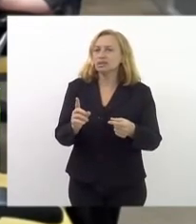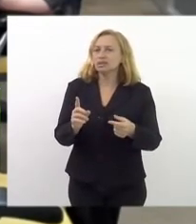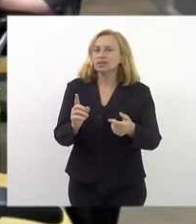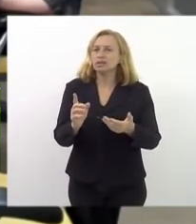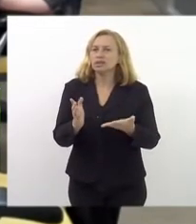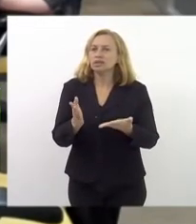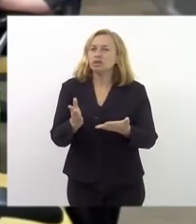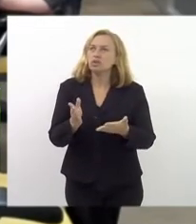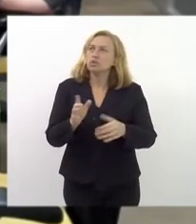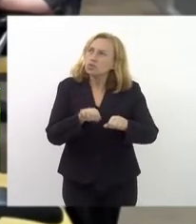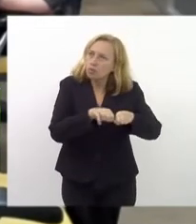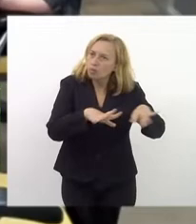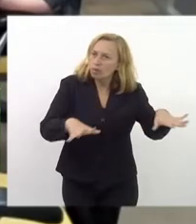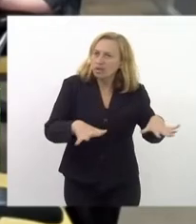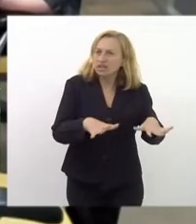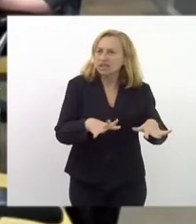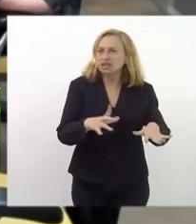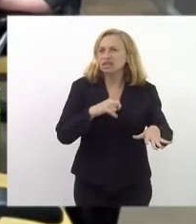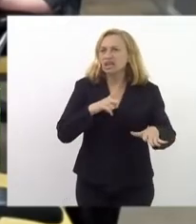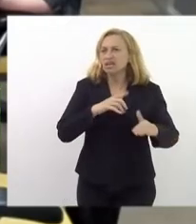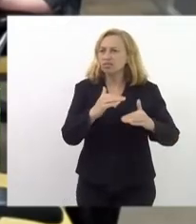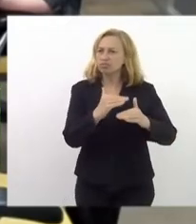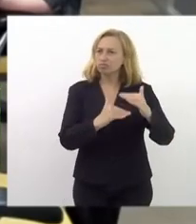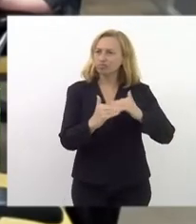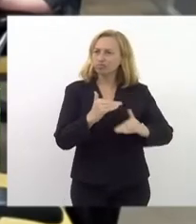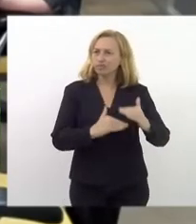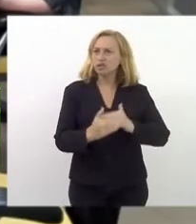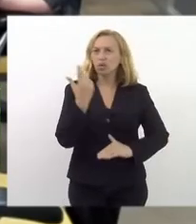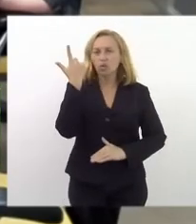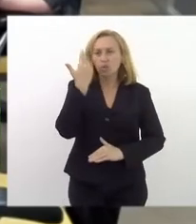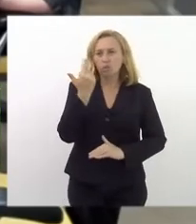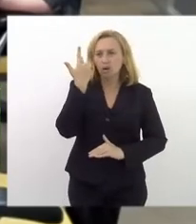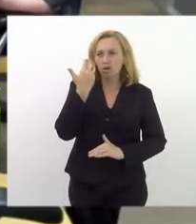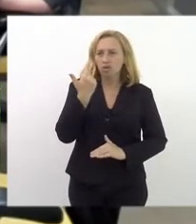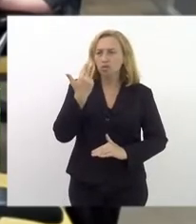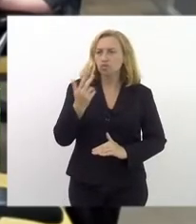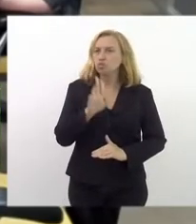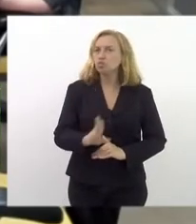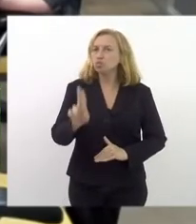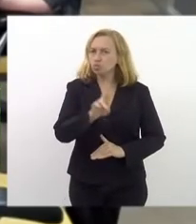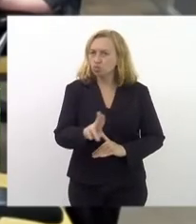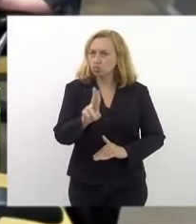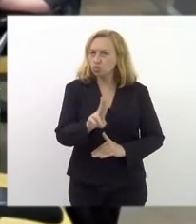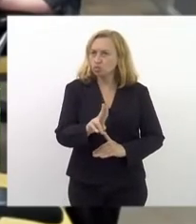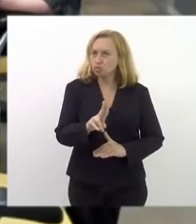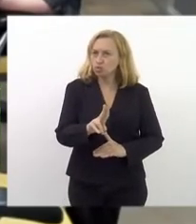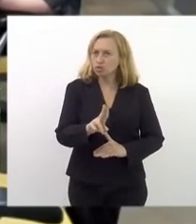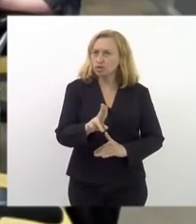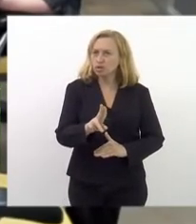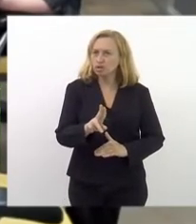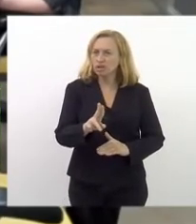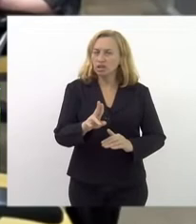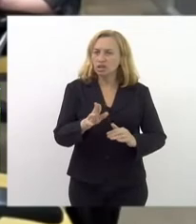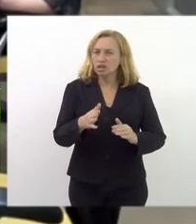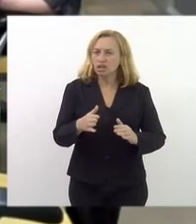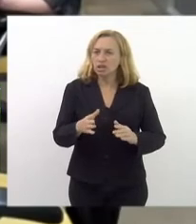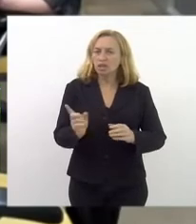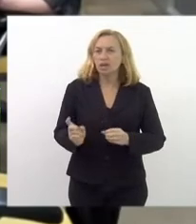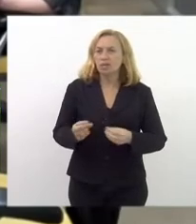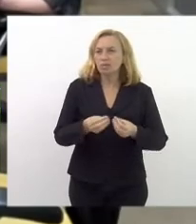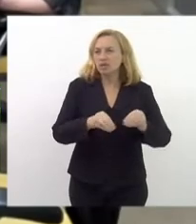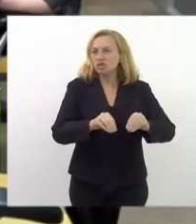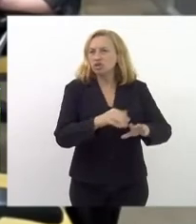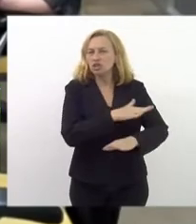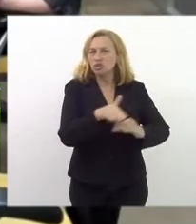tem a pandemia, há uma retração natural do consumo e, consequentemente, reflete em todo o setor